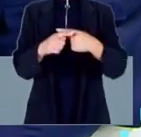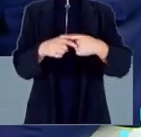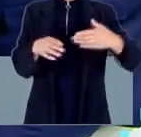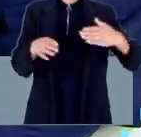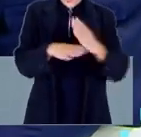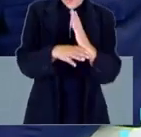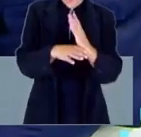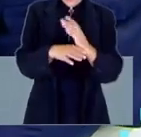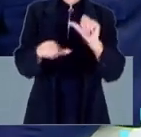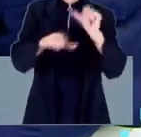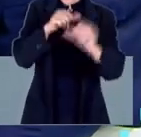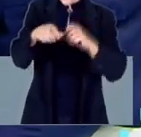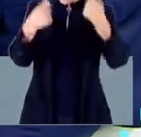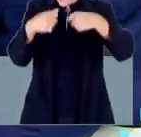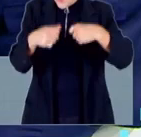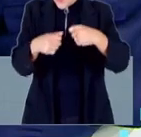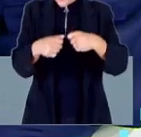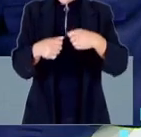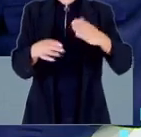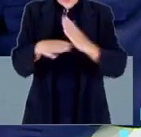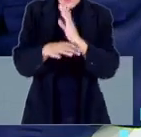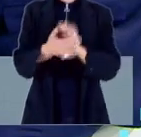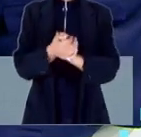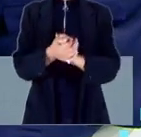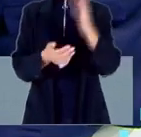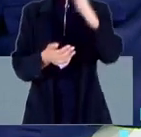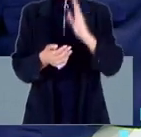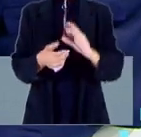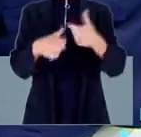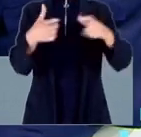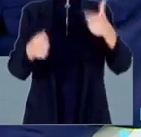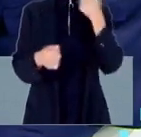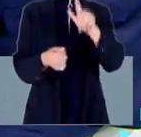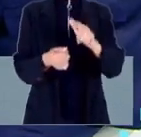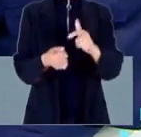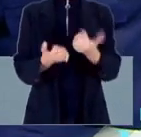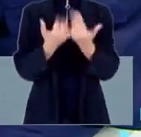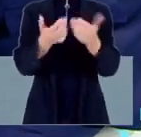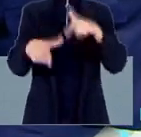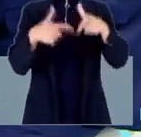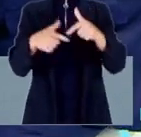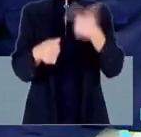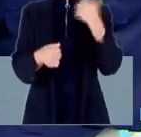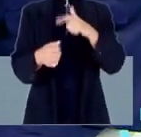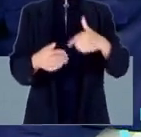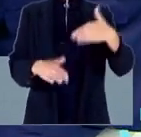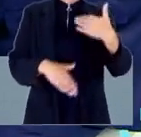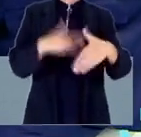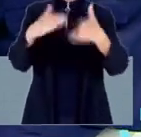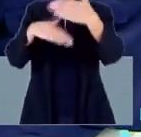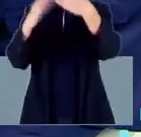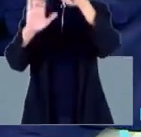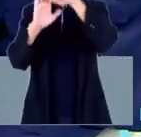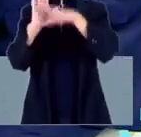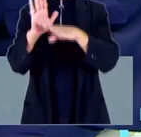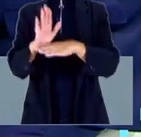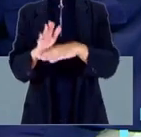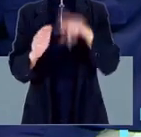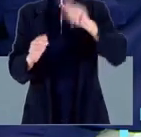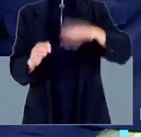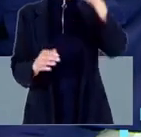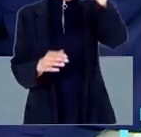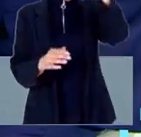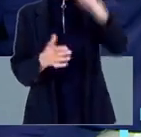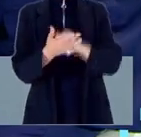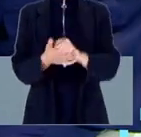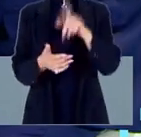reformas que precisam aprovar o Brasil volta a crescer gera emprego e a gente consegue avançar nessa pauta que é absolutamente prioritária